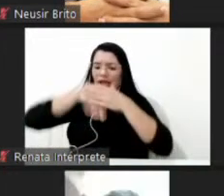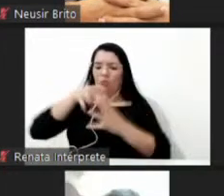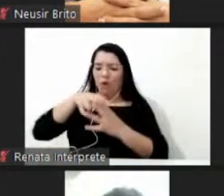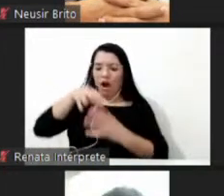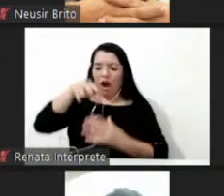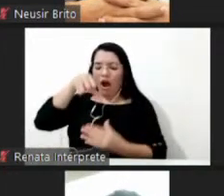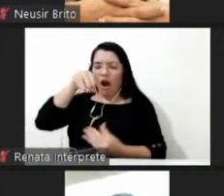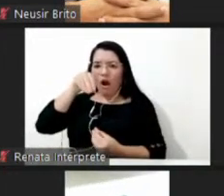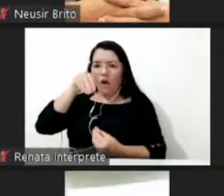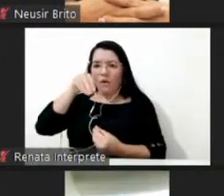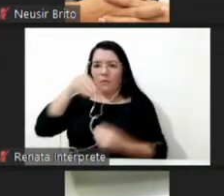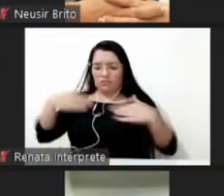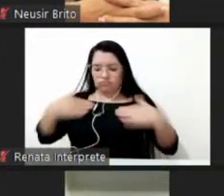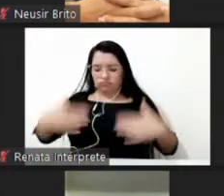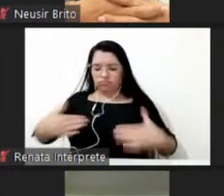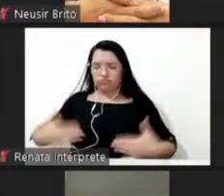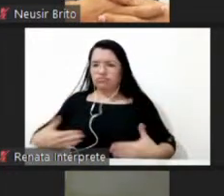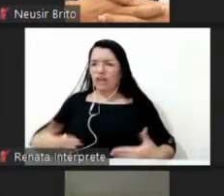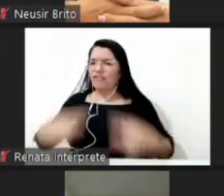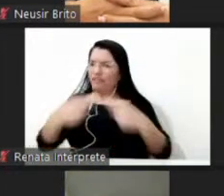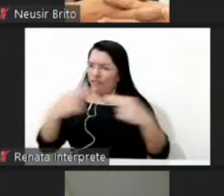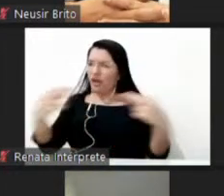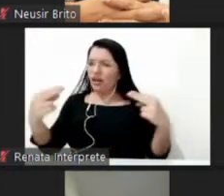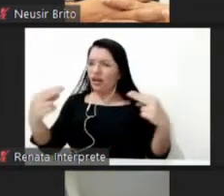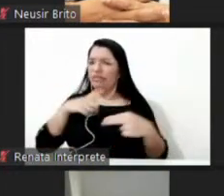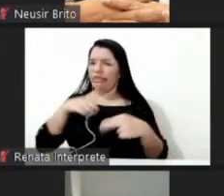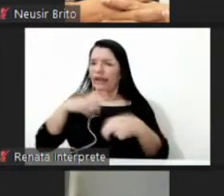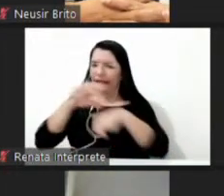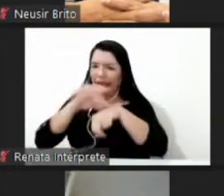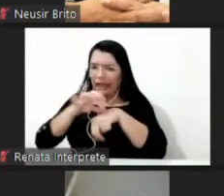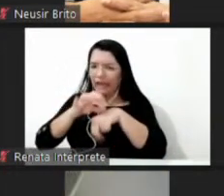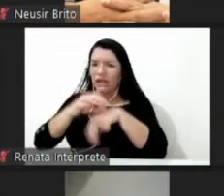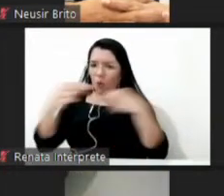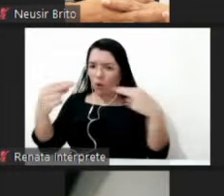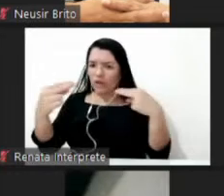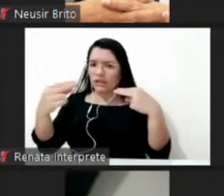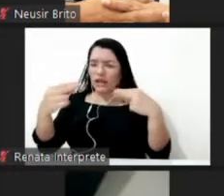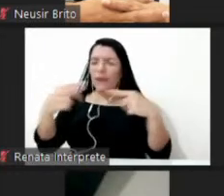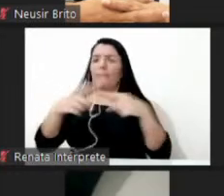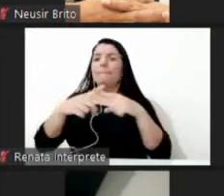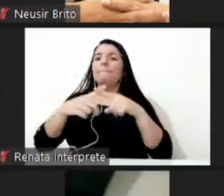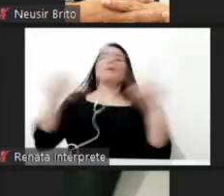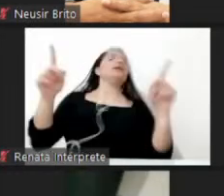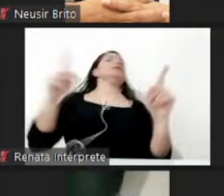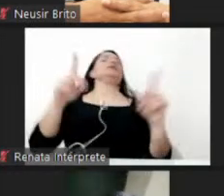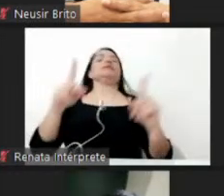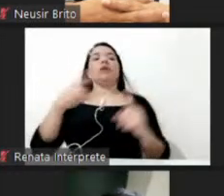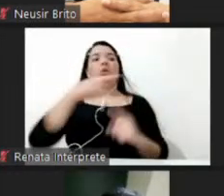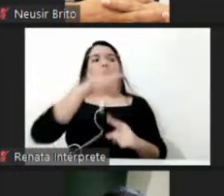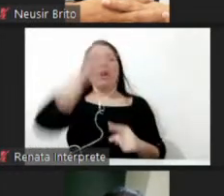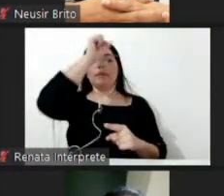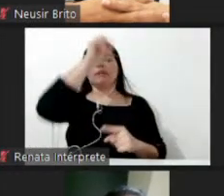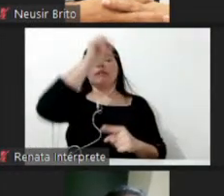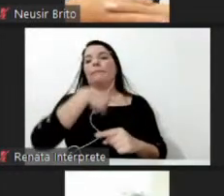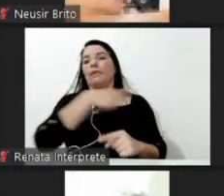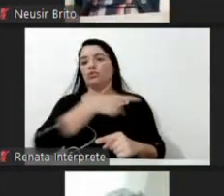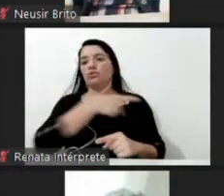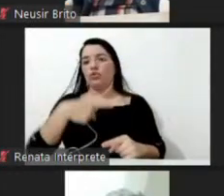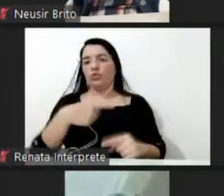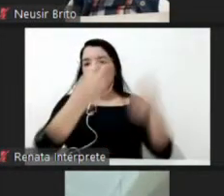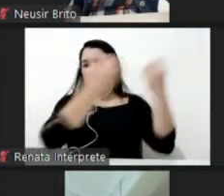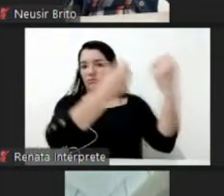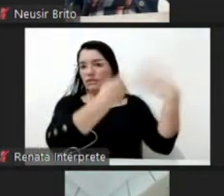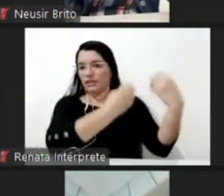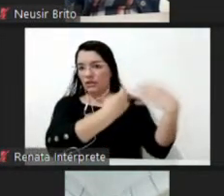só biológicas. Isso eu aprendi muito com o pastor Romerito, não sei se o pastor Romerito está presente, mas também com as suas